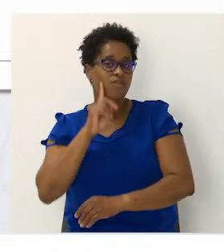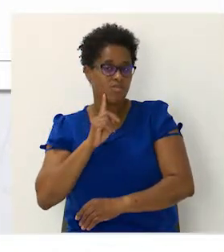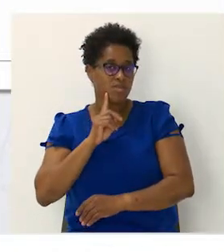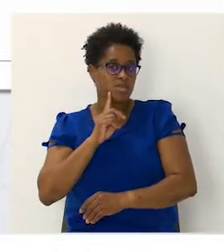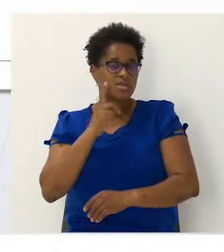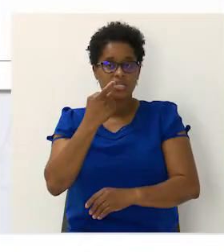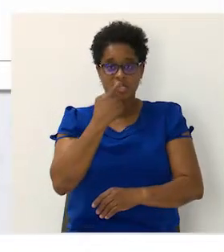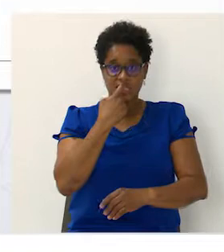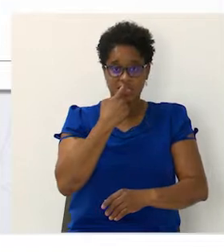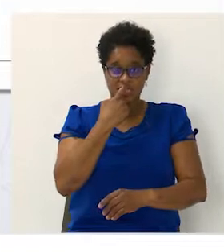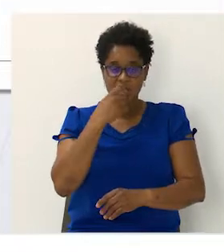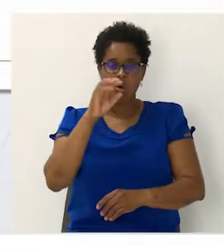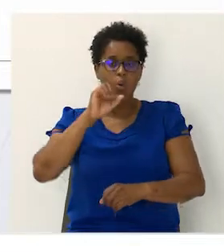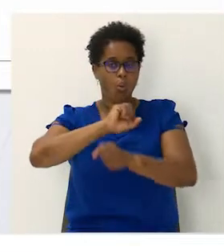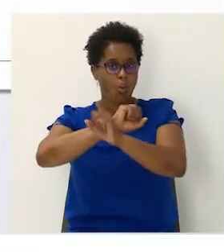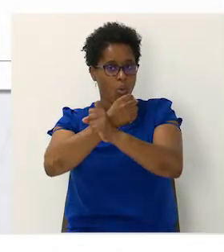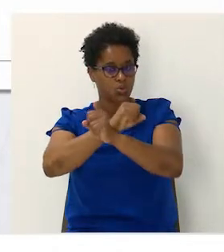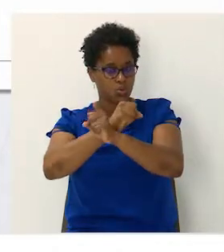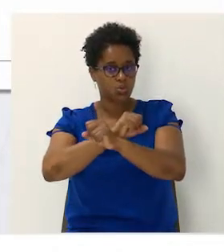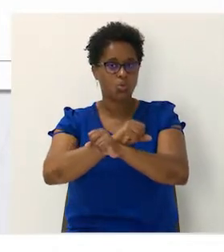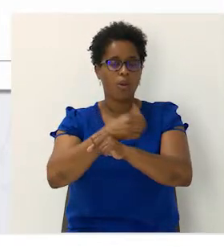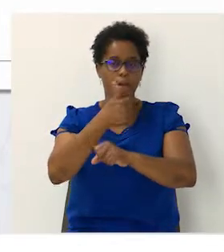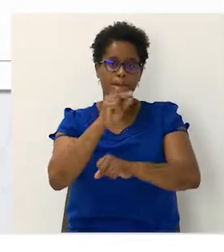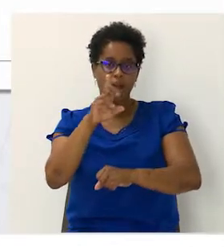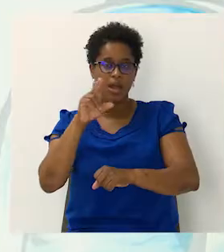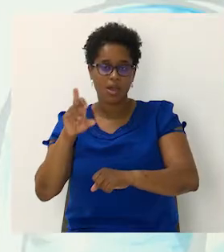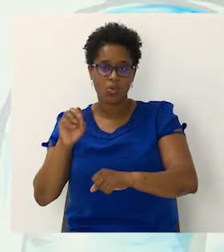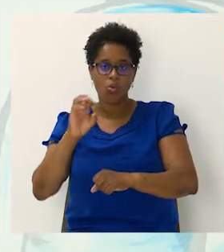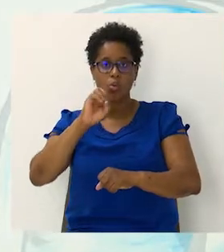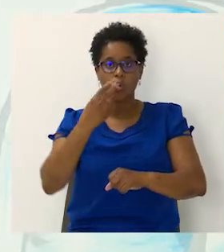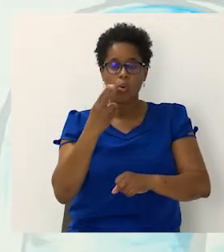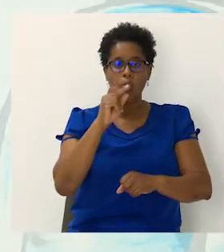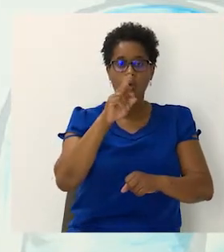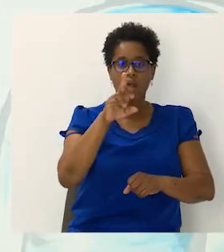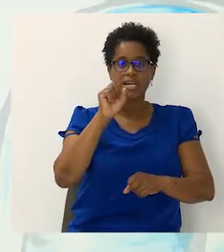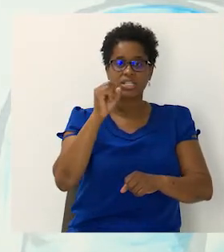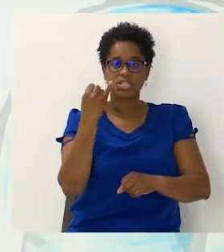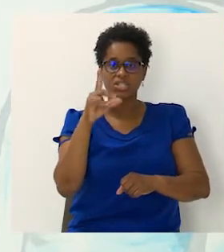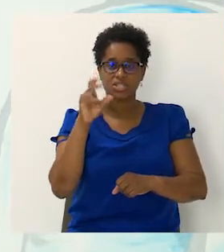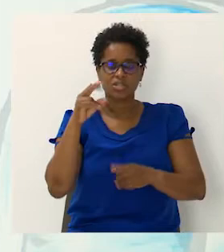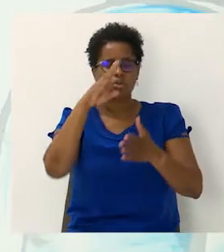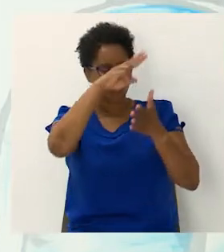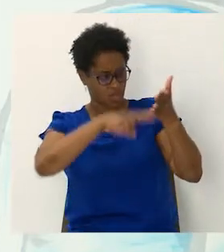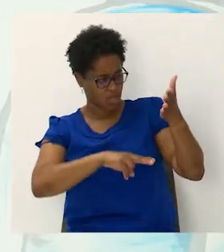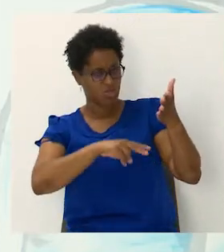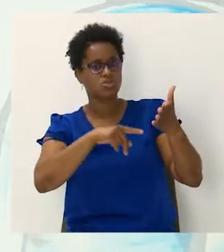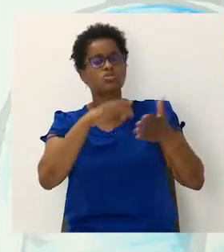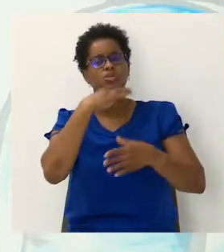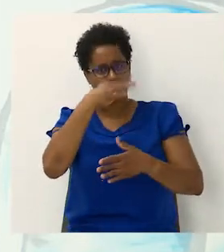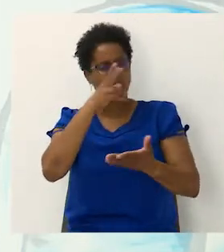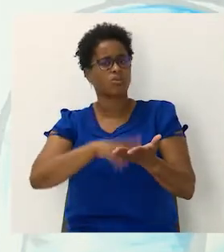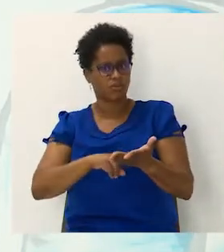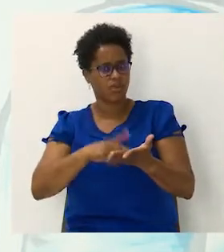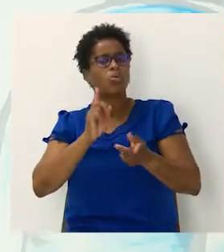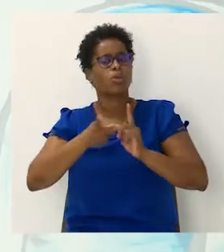em pedra, osso, barro ou argila. O texto confirma aquilo que acabamos